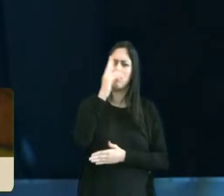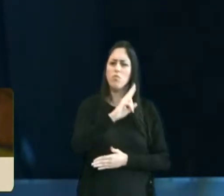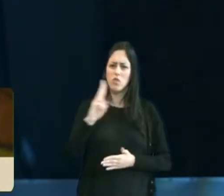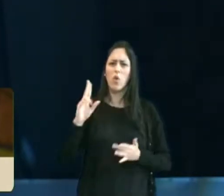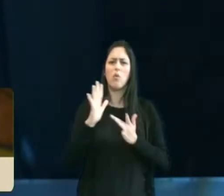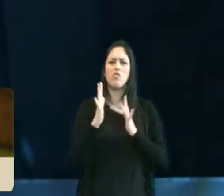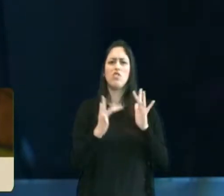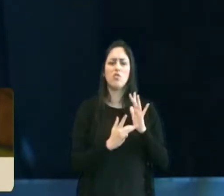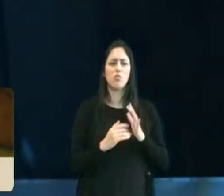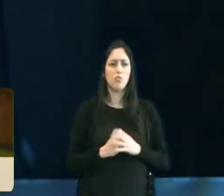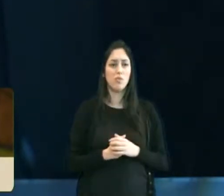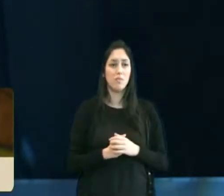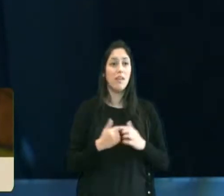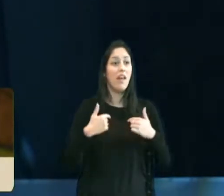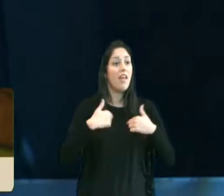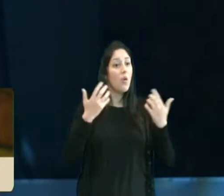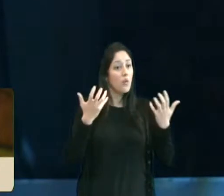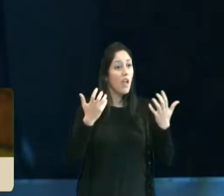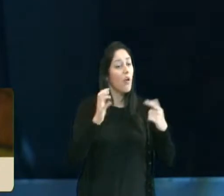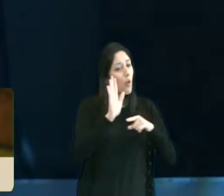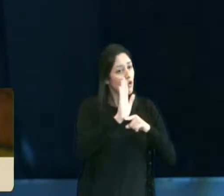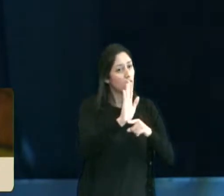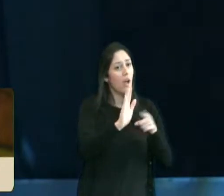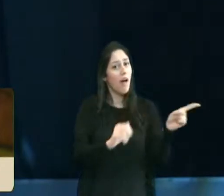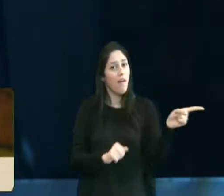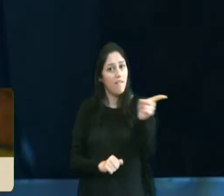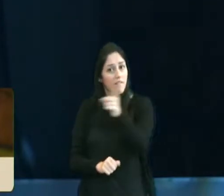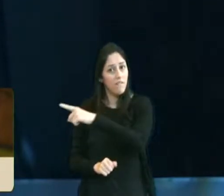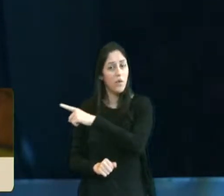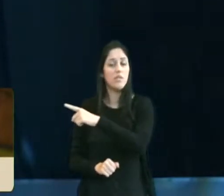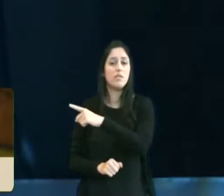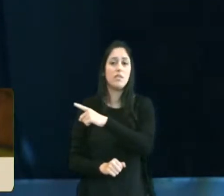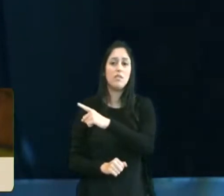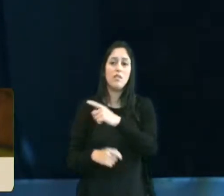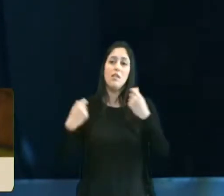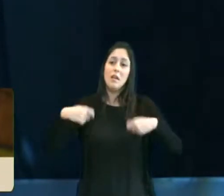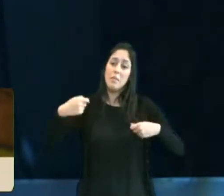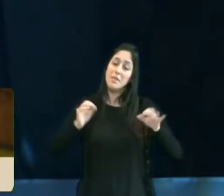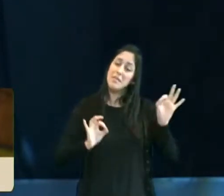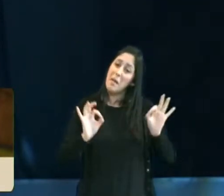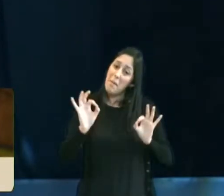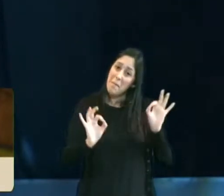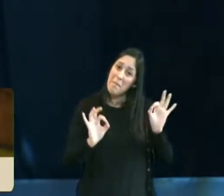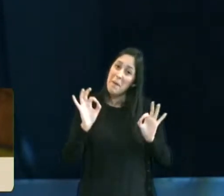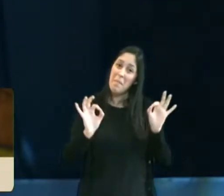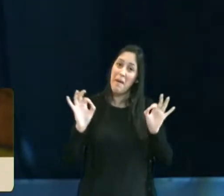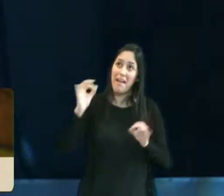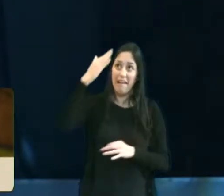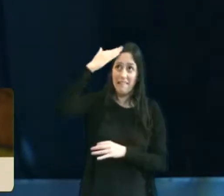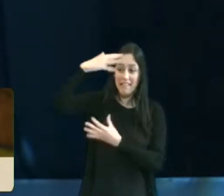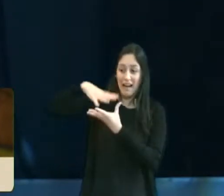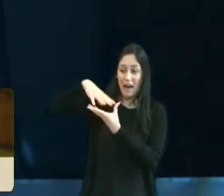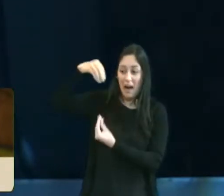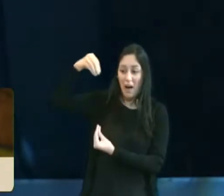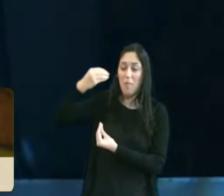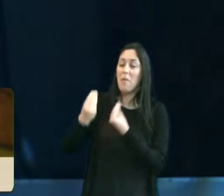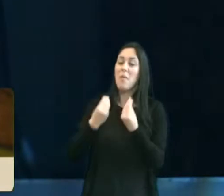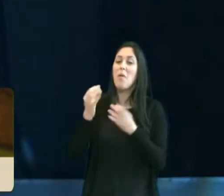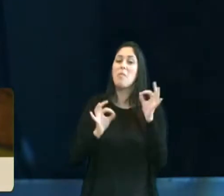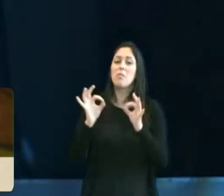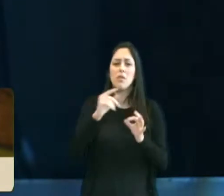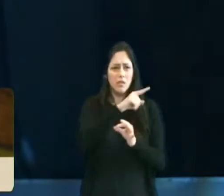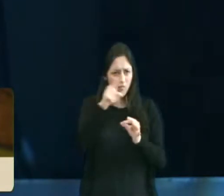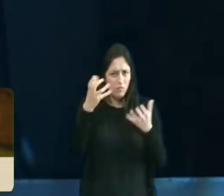E eu queria te ajudar hoje a se preparar espiritualmente para este tempo da volta. Quantos querem